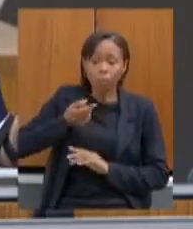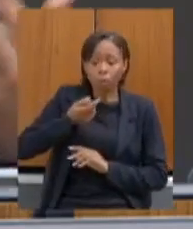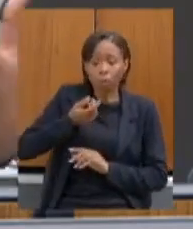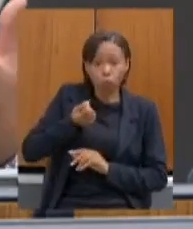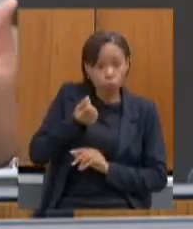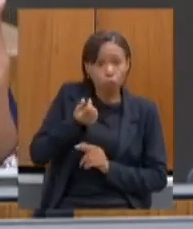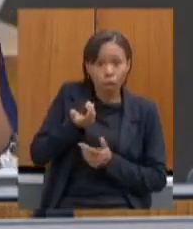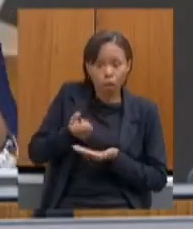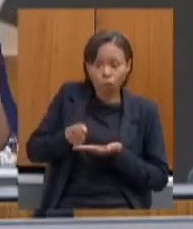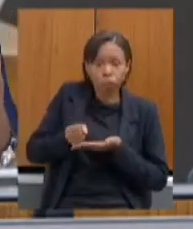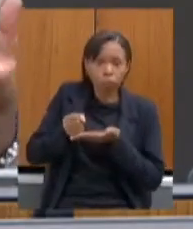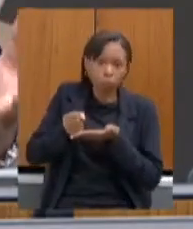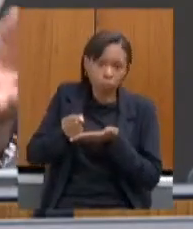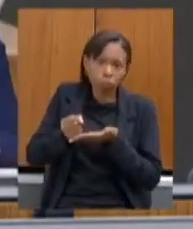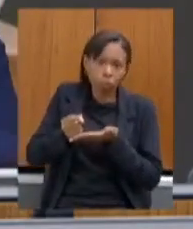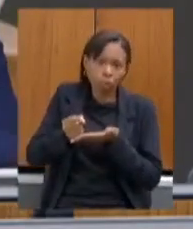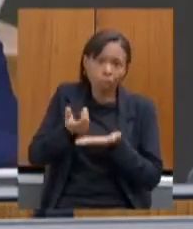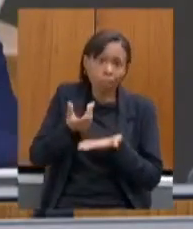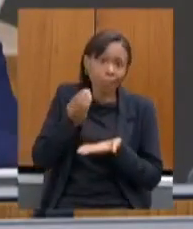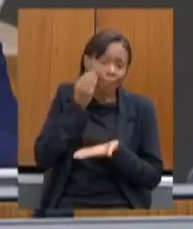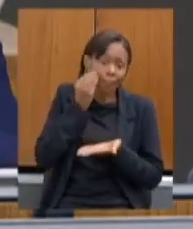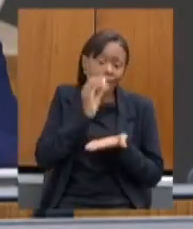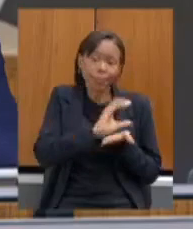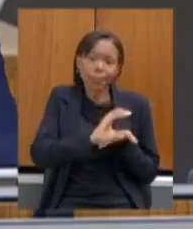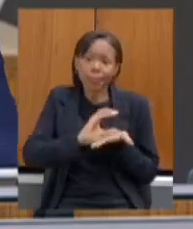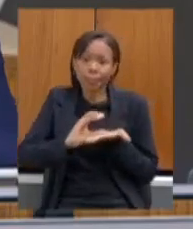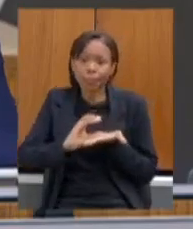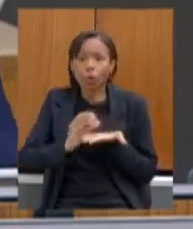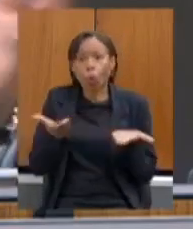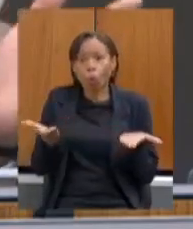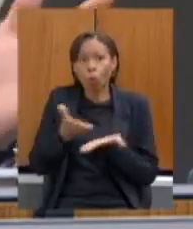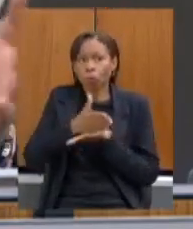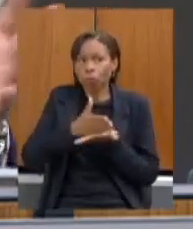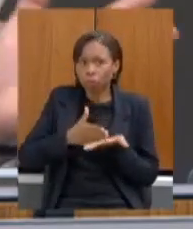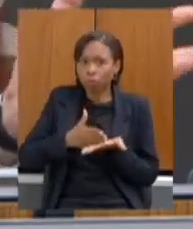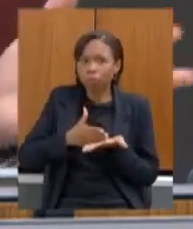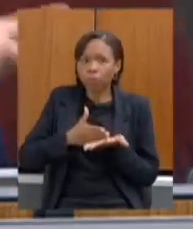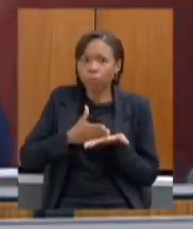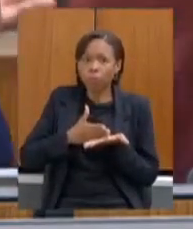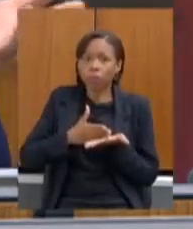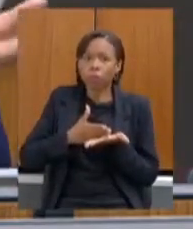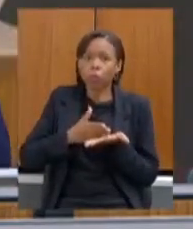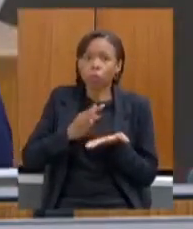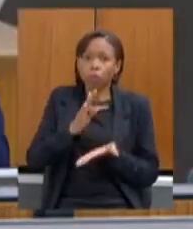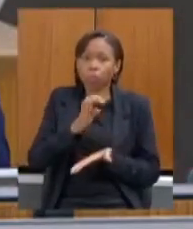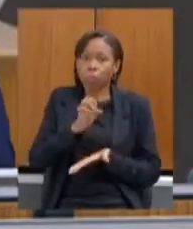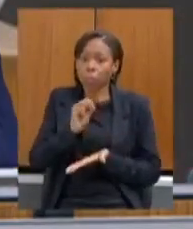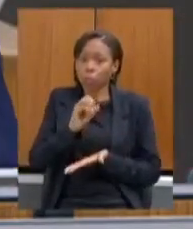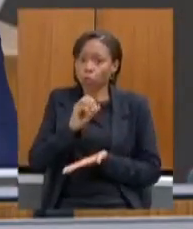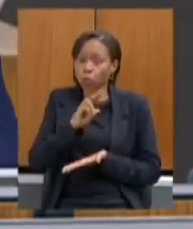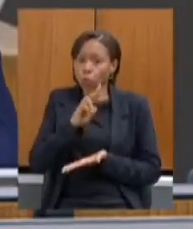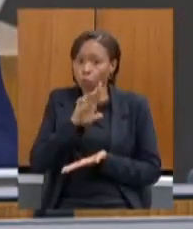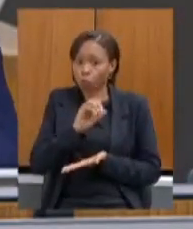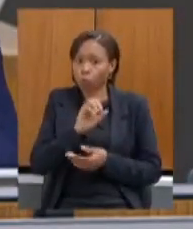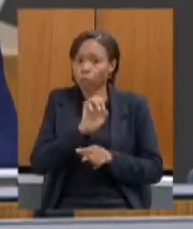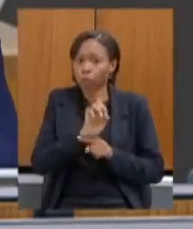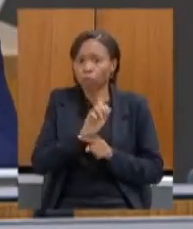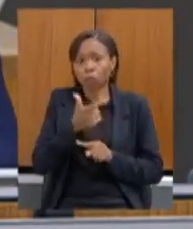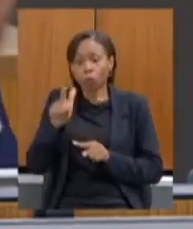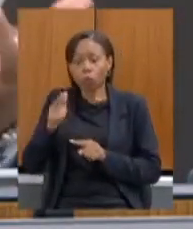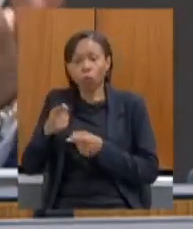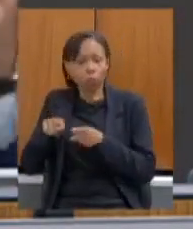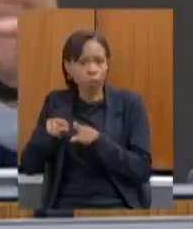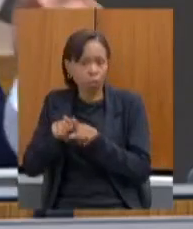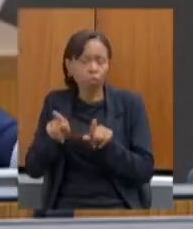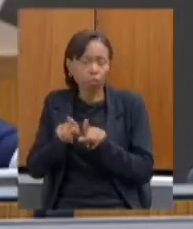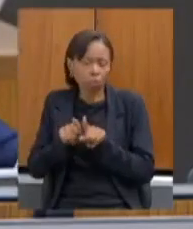caso hoje, que é um plano que é parte financiado pelo Tesouro Estadual, parte financiado por outros parceiros, e continuar encontrando essa alternativa,